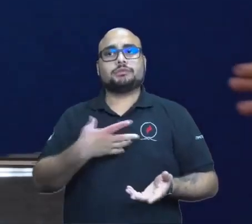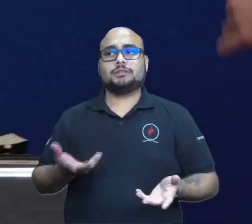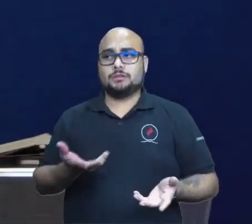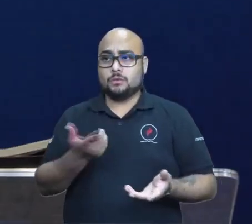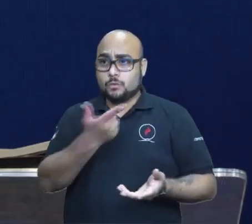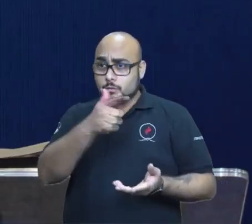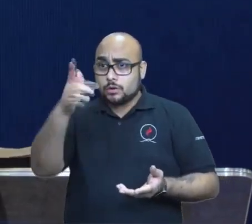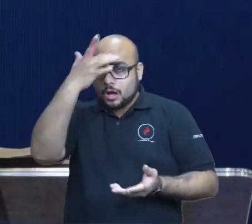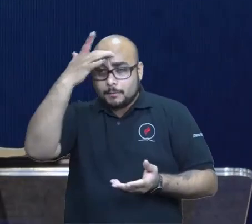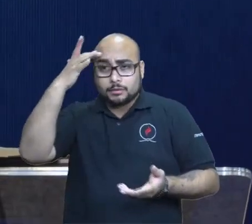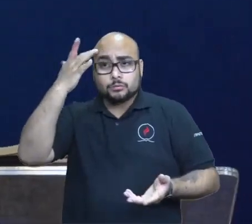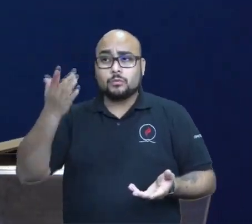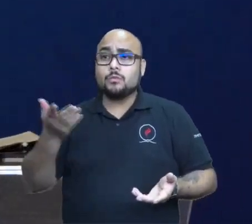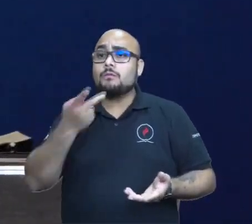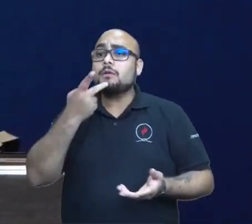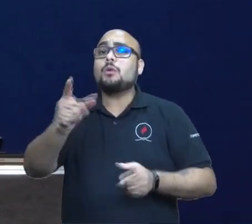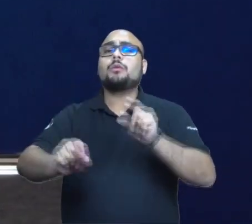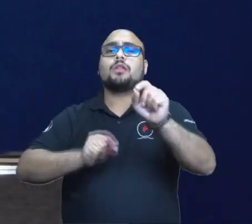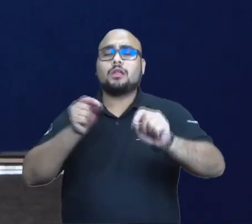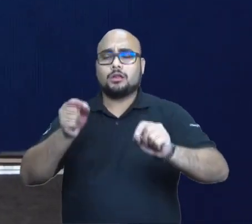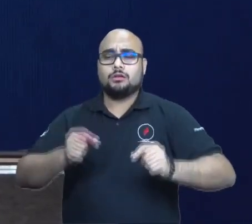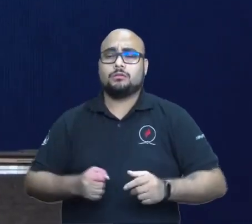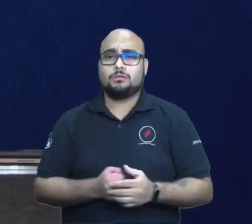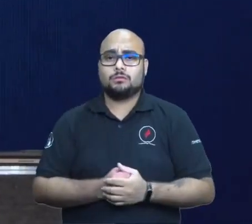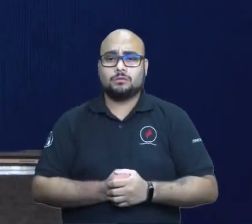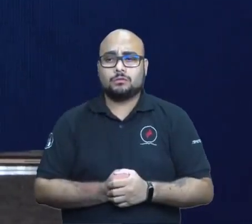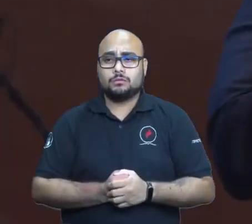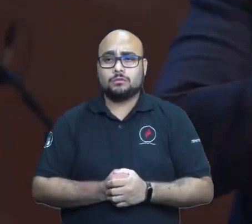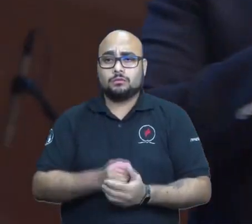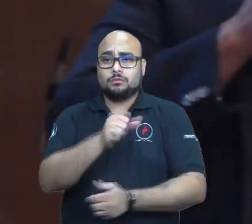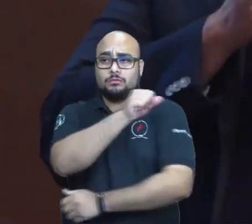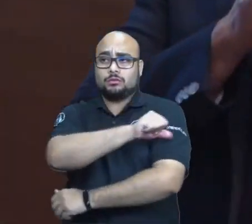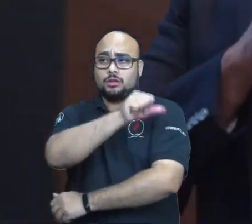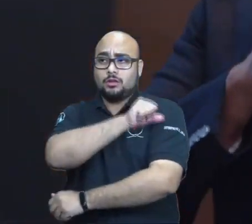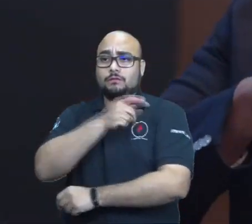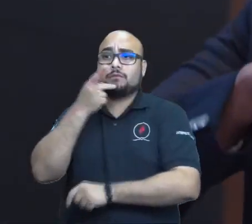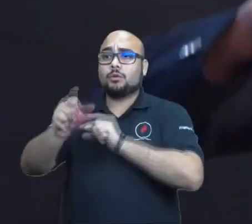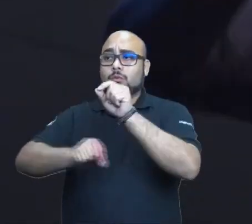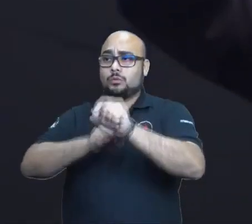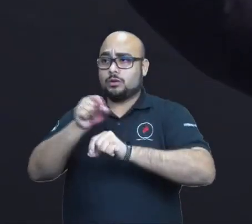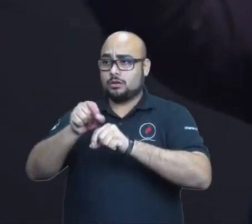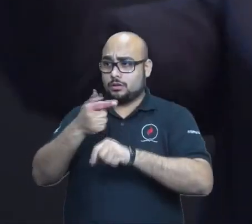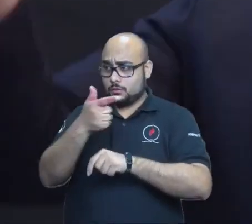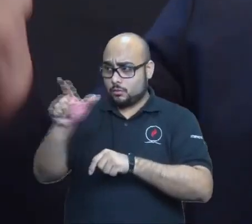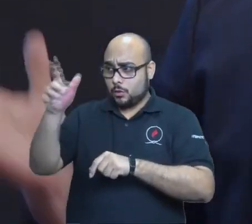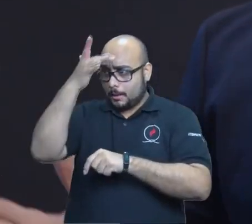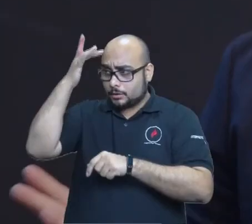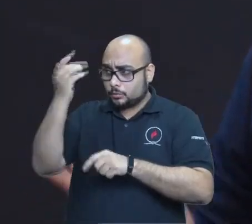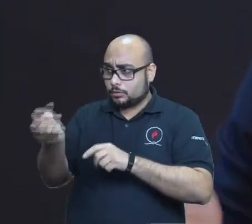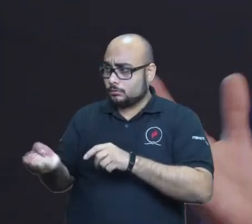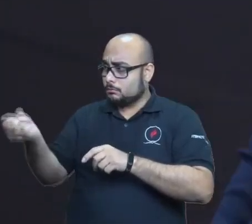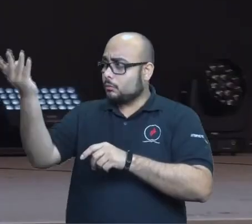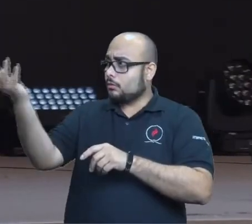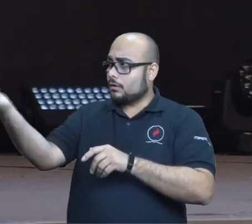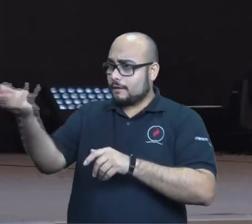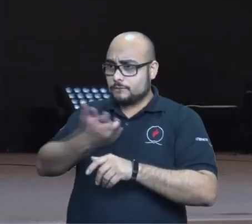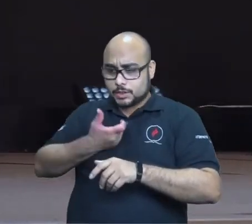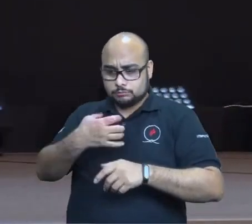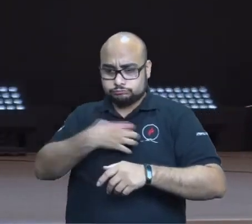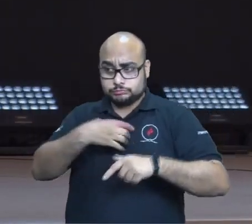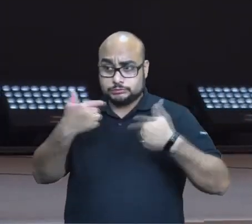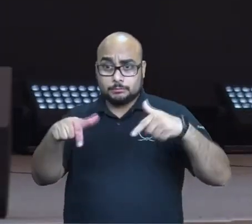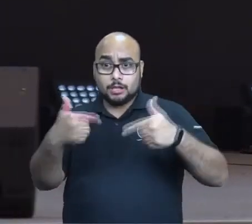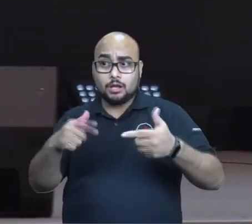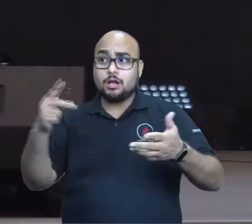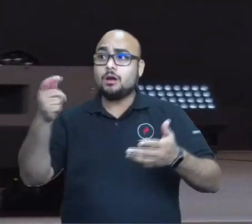passaram aqui disseram que é estreito que a gente tem que comentar eles não disseram assim olha fizeram uma pesquisa aí no bairro e chegaram